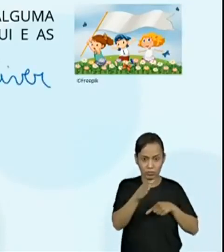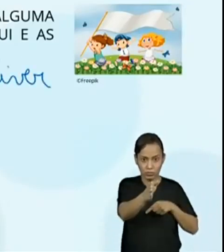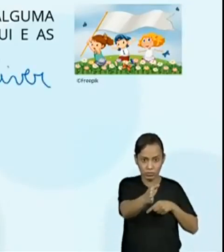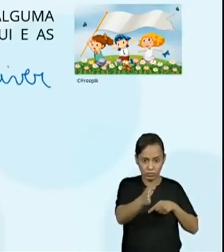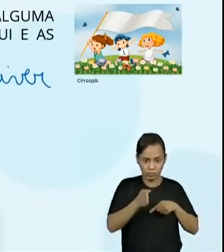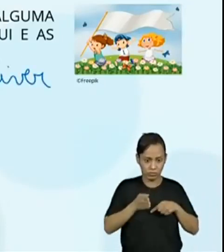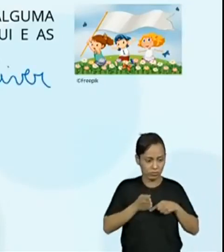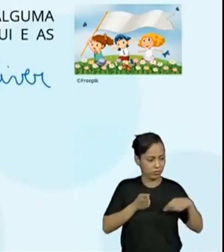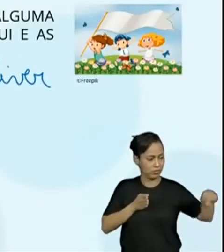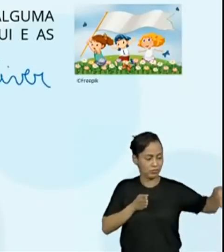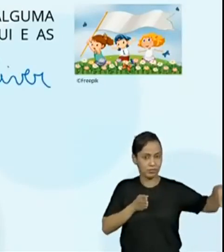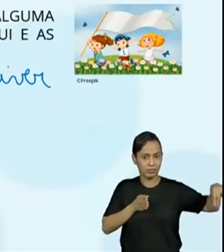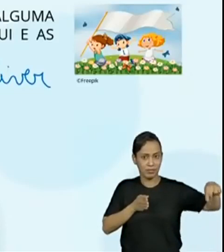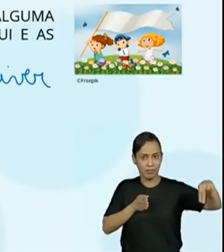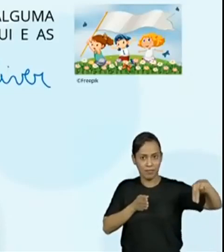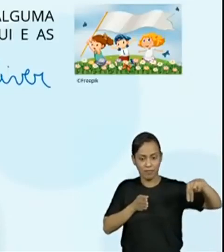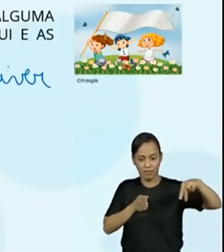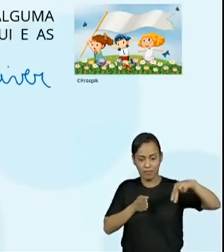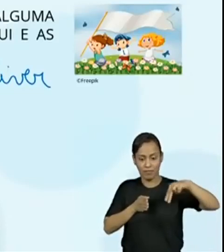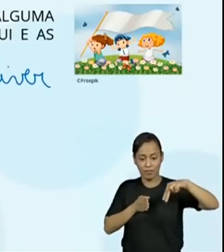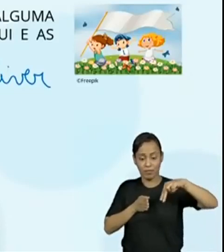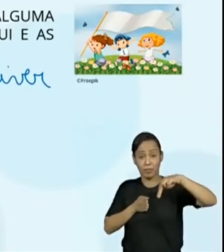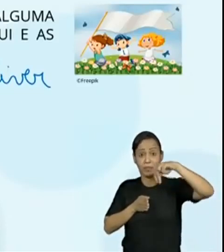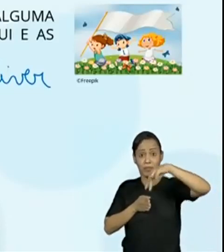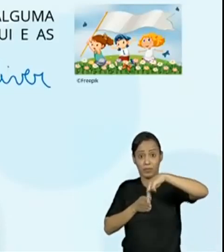Atrás... Atrás...